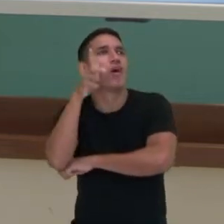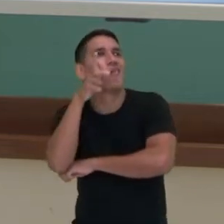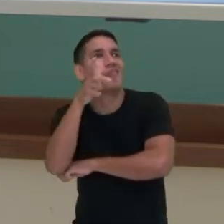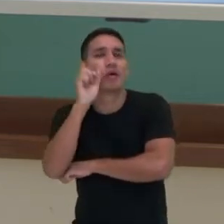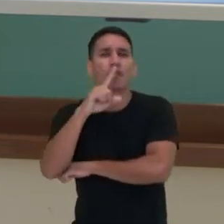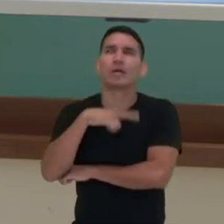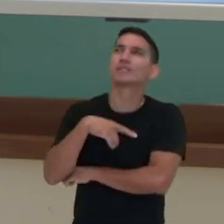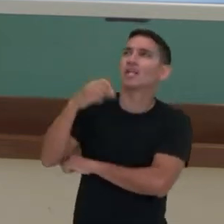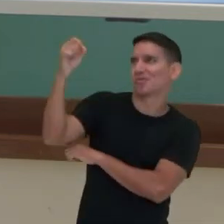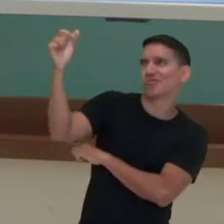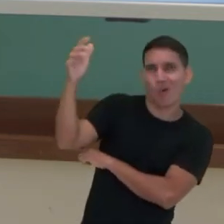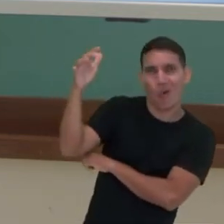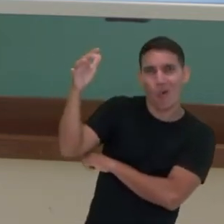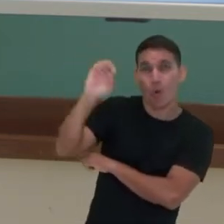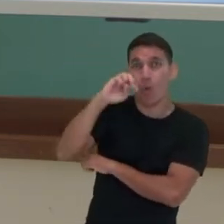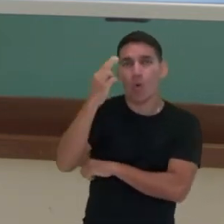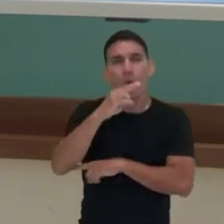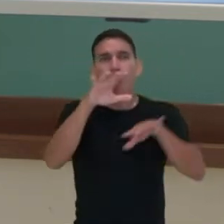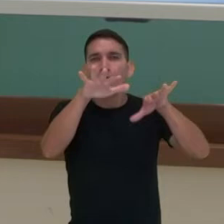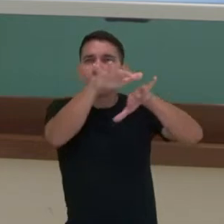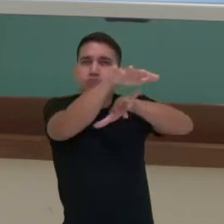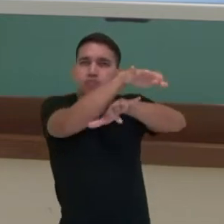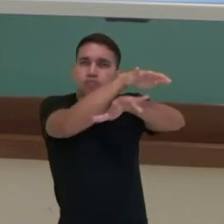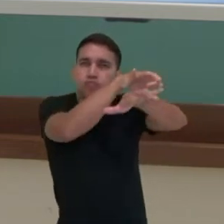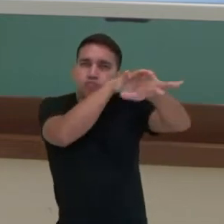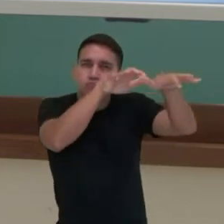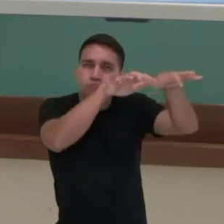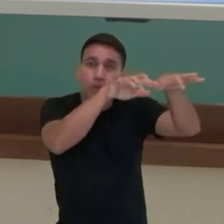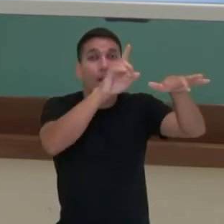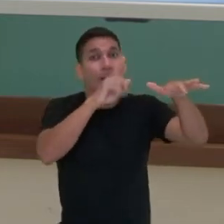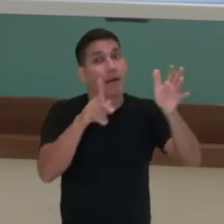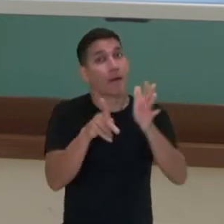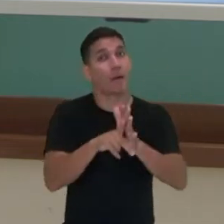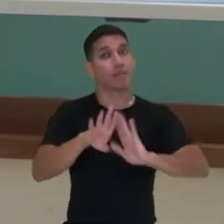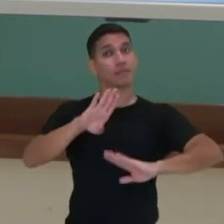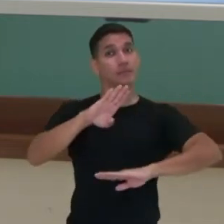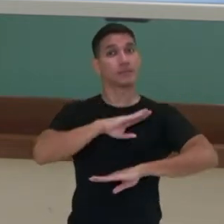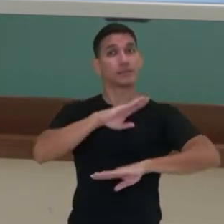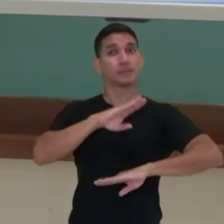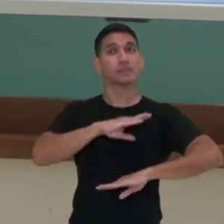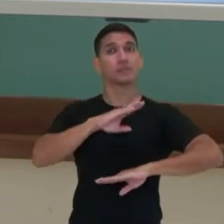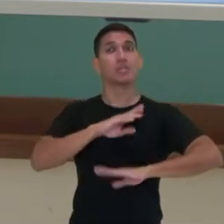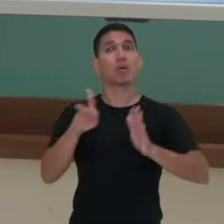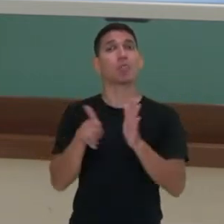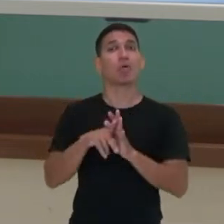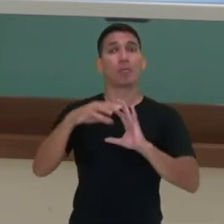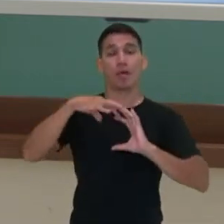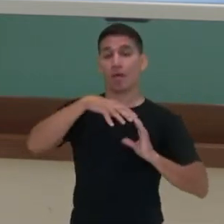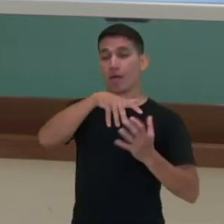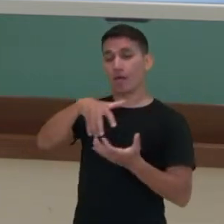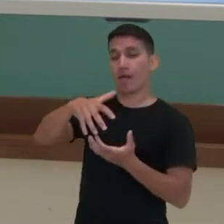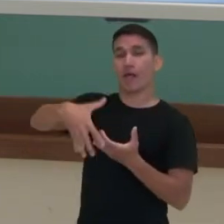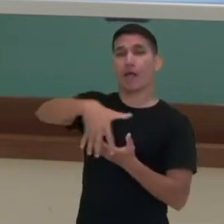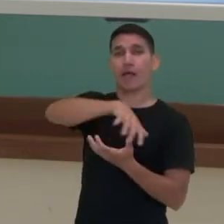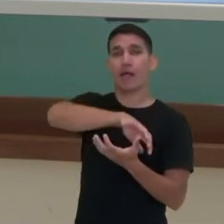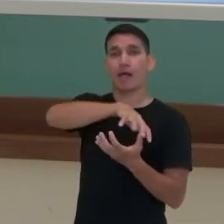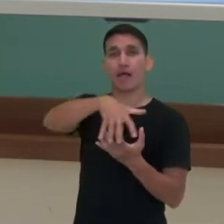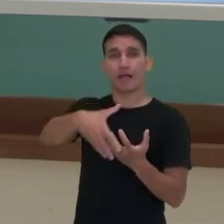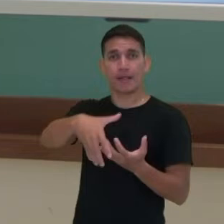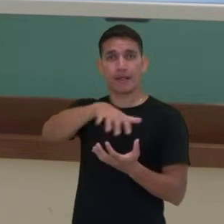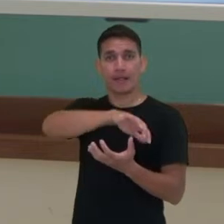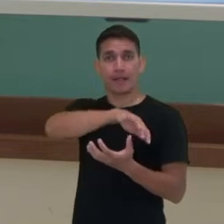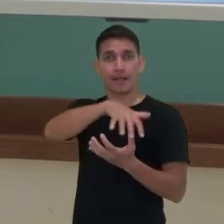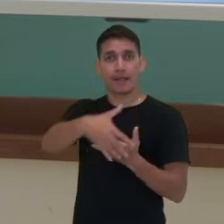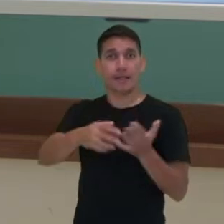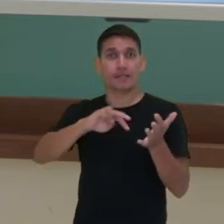está ensolarado ou está nublado? Isso são condições da atmosfera, ou seja,